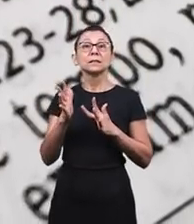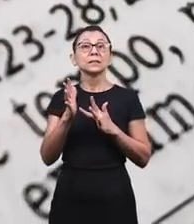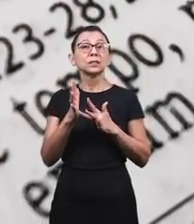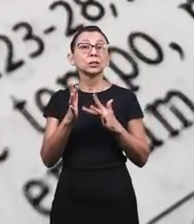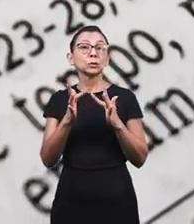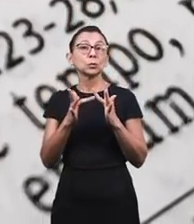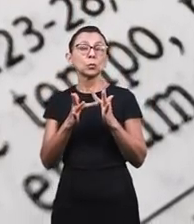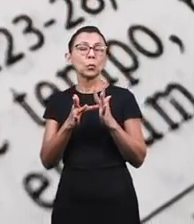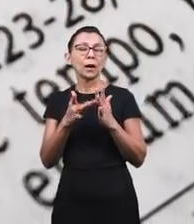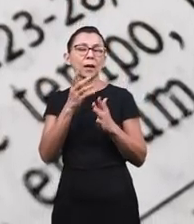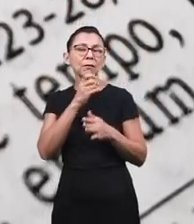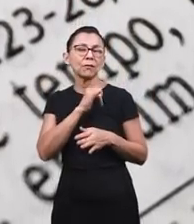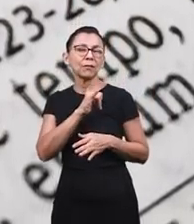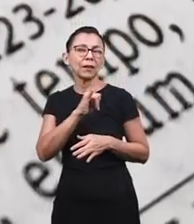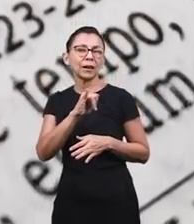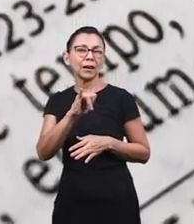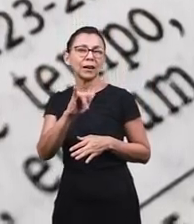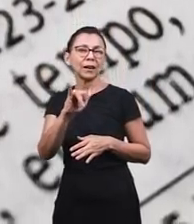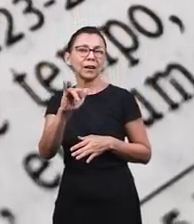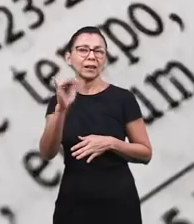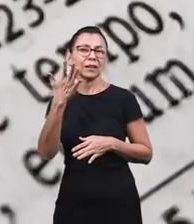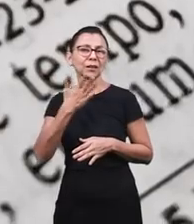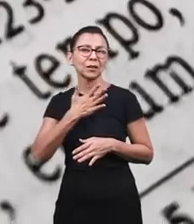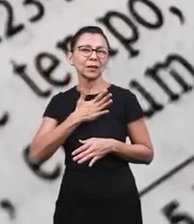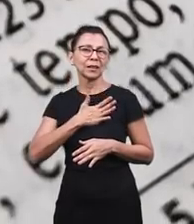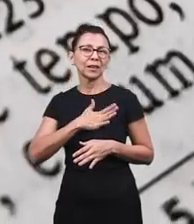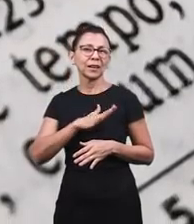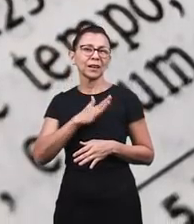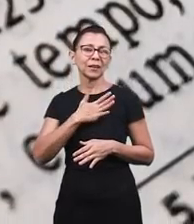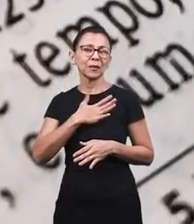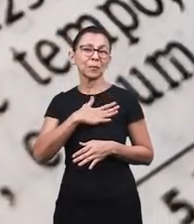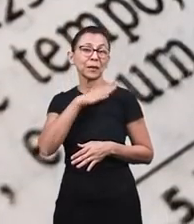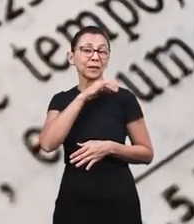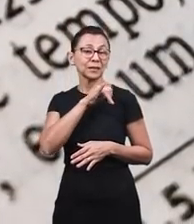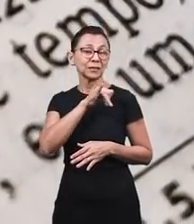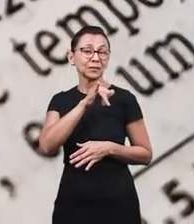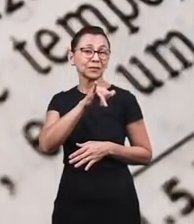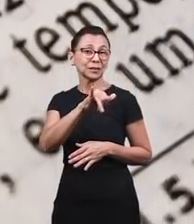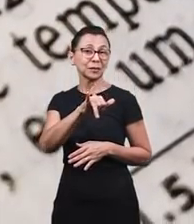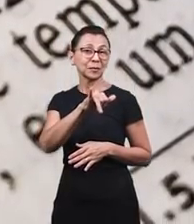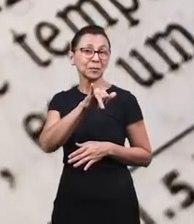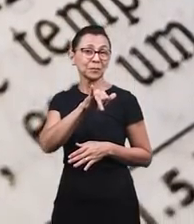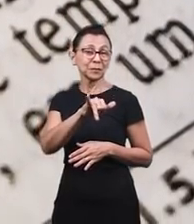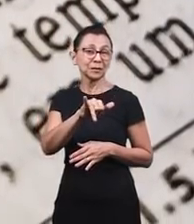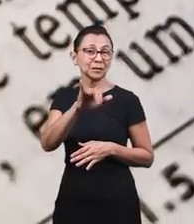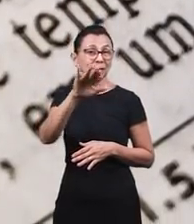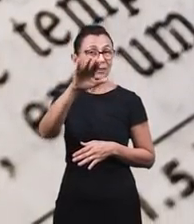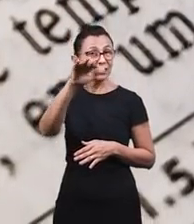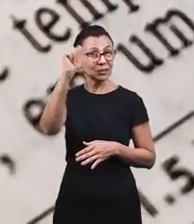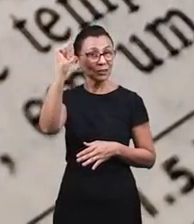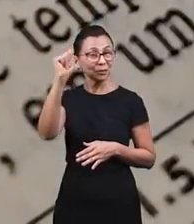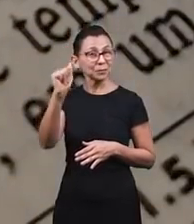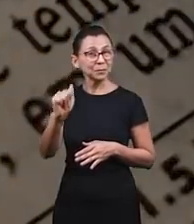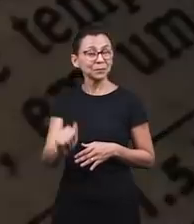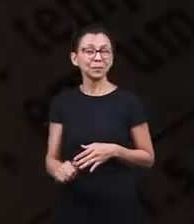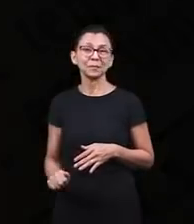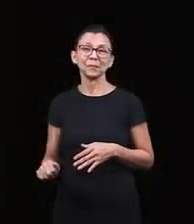Manso e suave, Jesus está chamando.